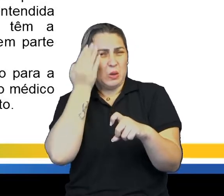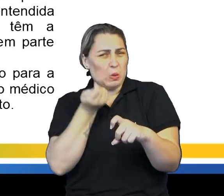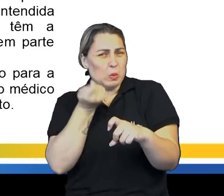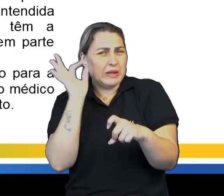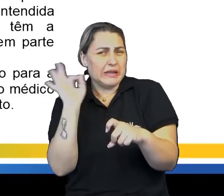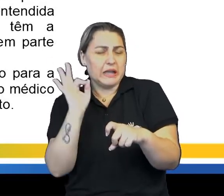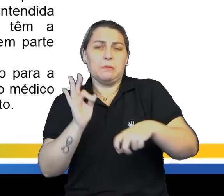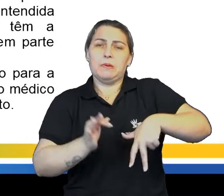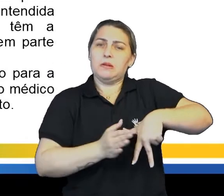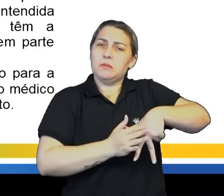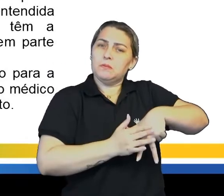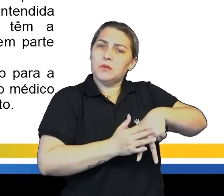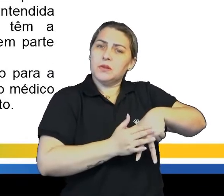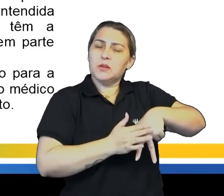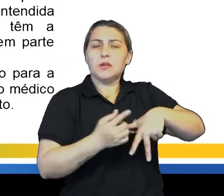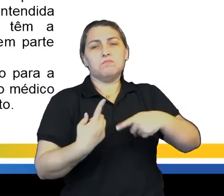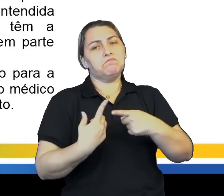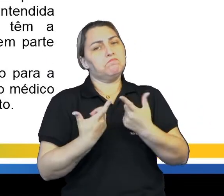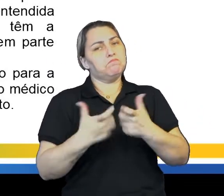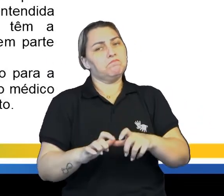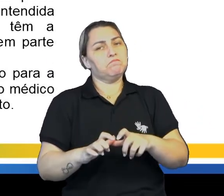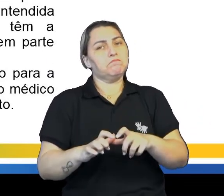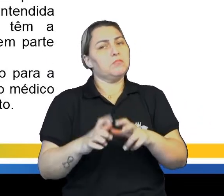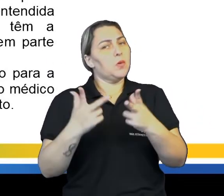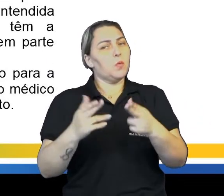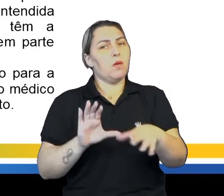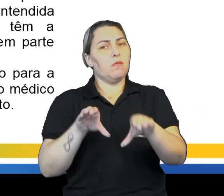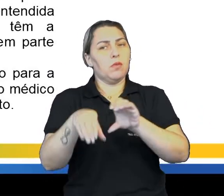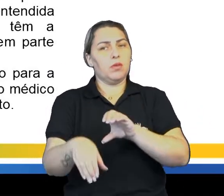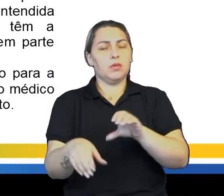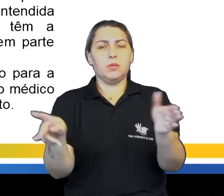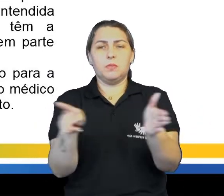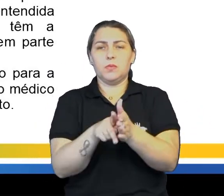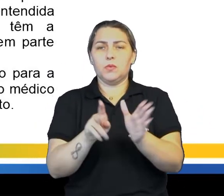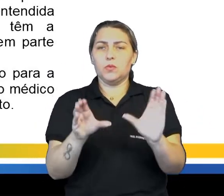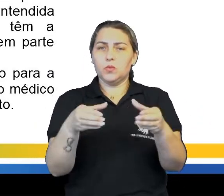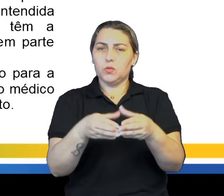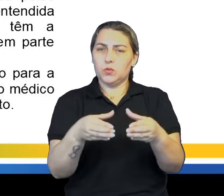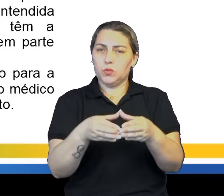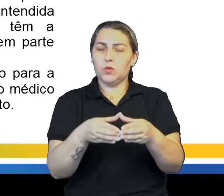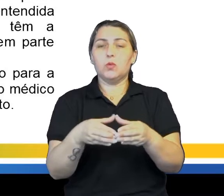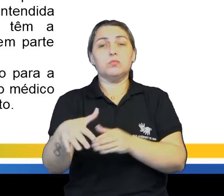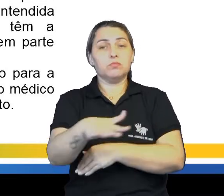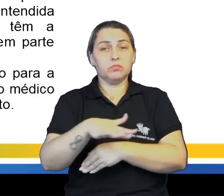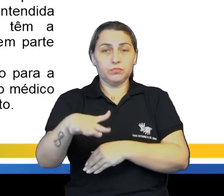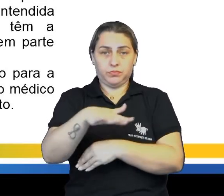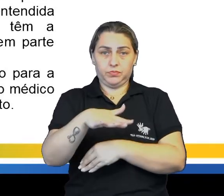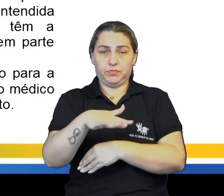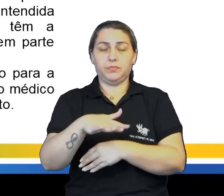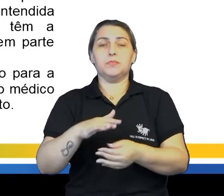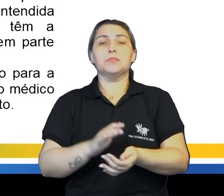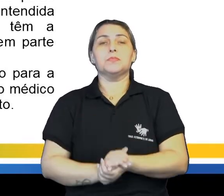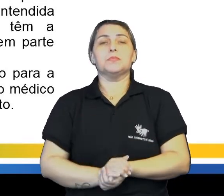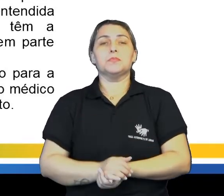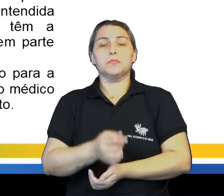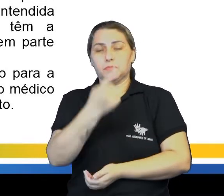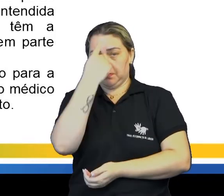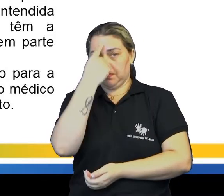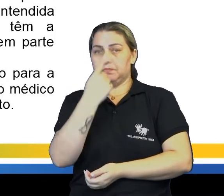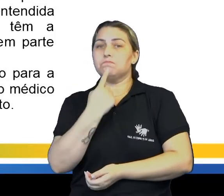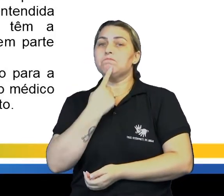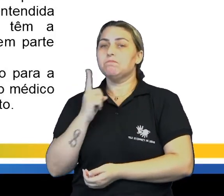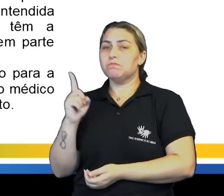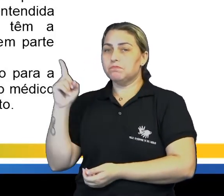pelos pacientes, que não têm a mesma formação e não fazem parte desse grupo social. Nessa cena, por